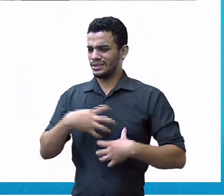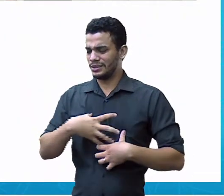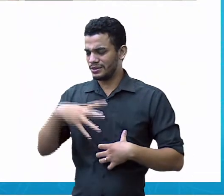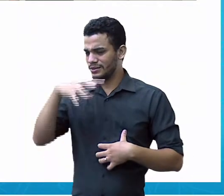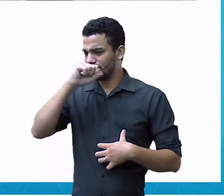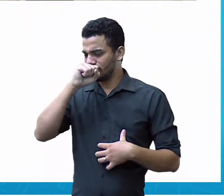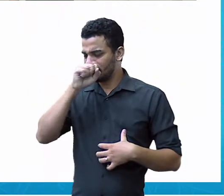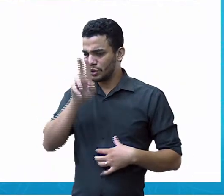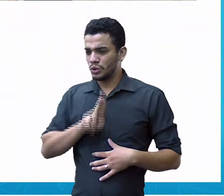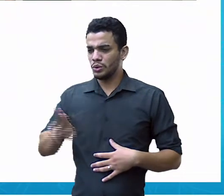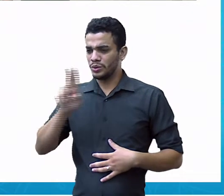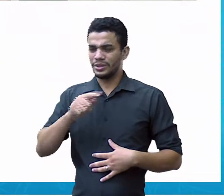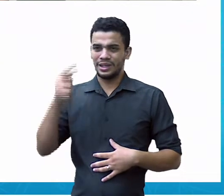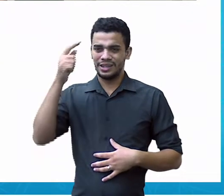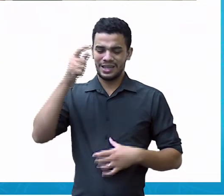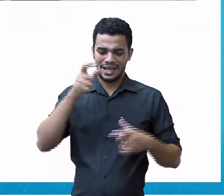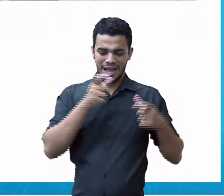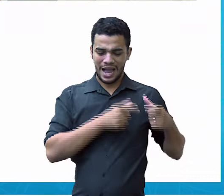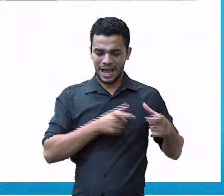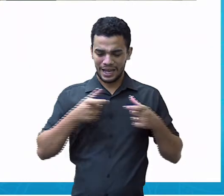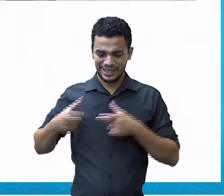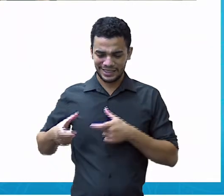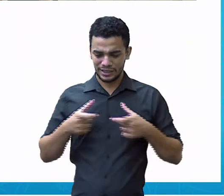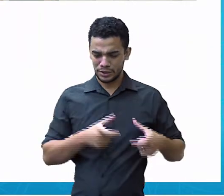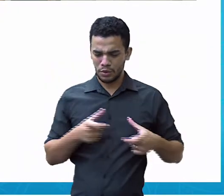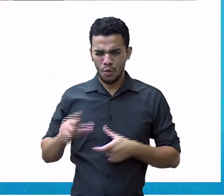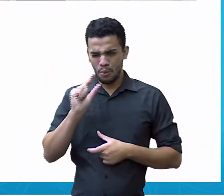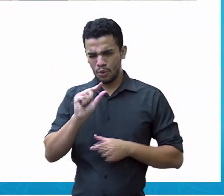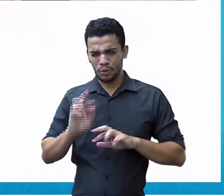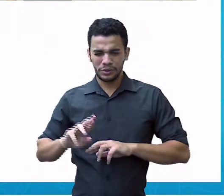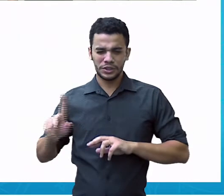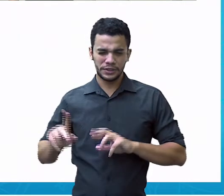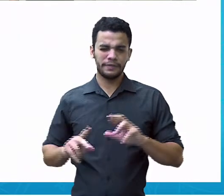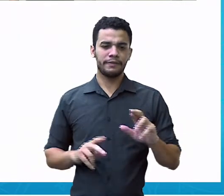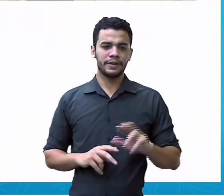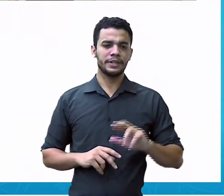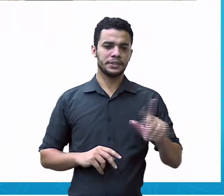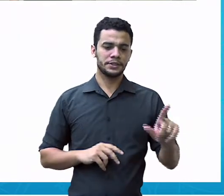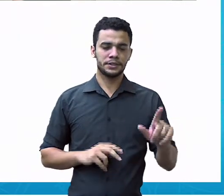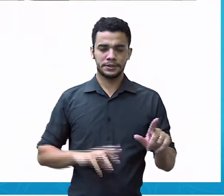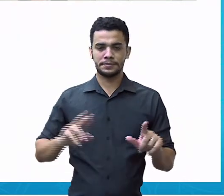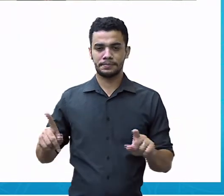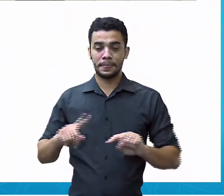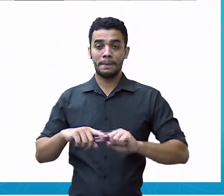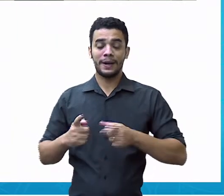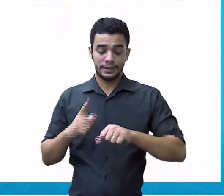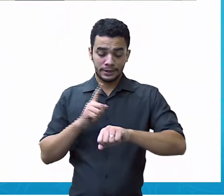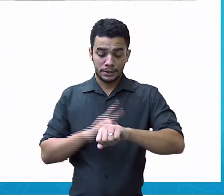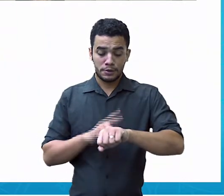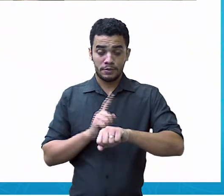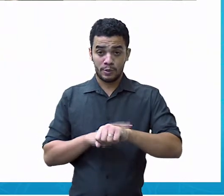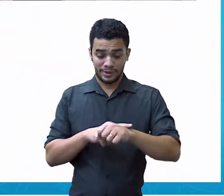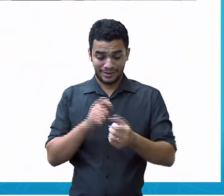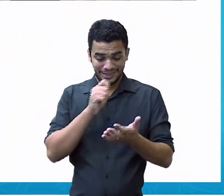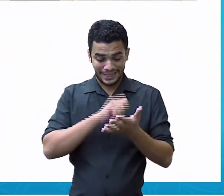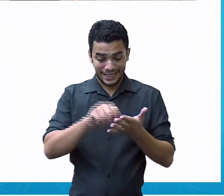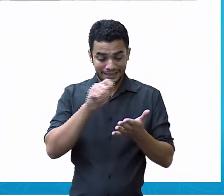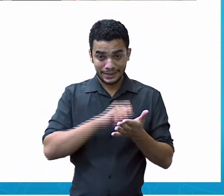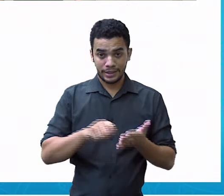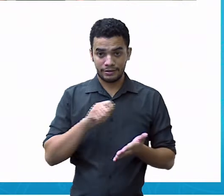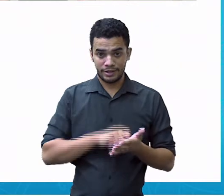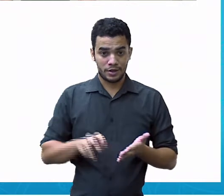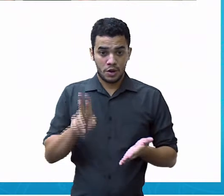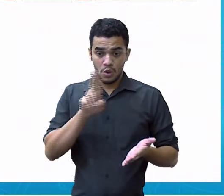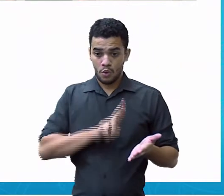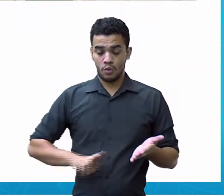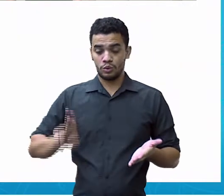sistema nervoso. Enquanto o ato de escrever envolve diversas